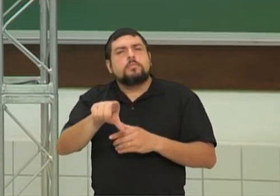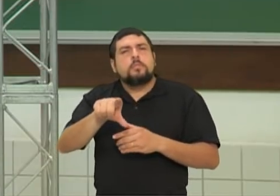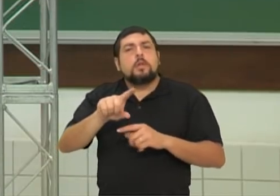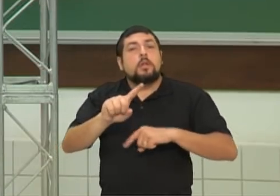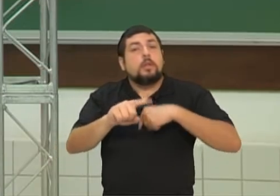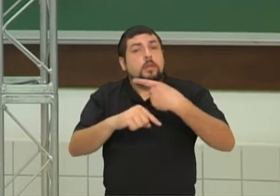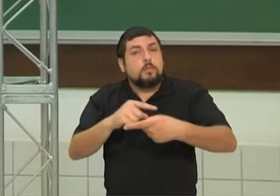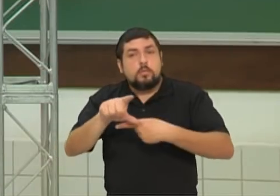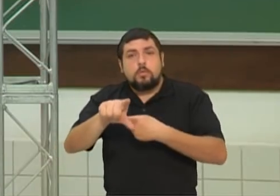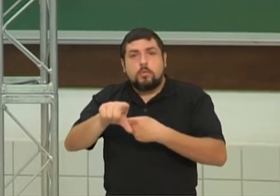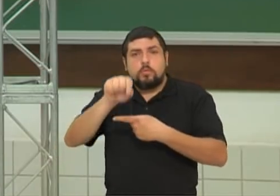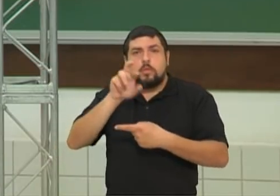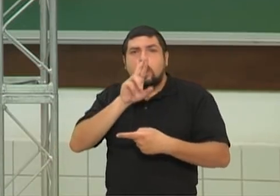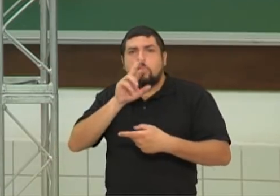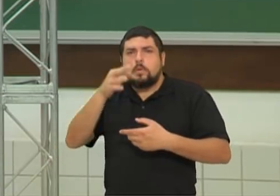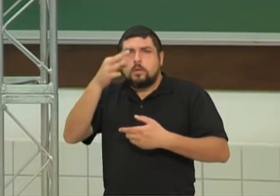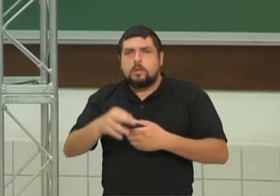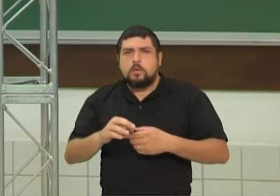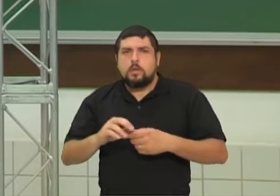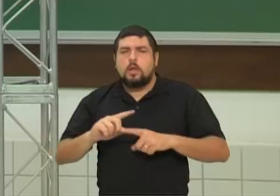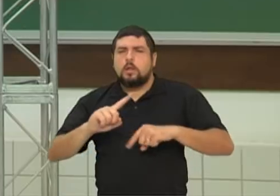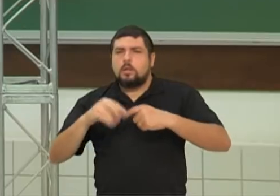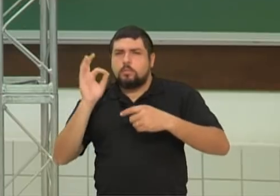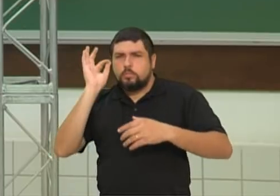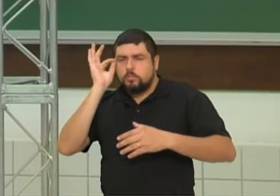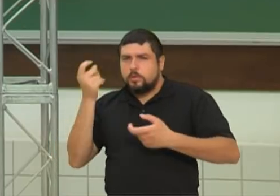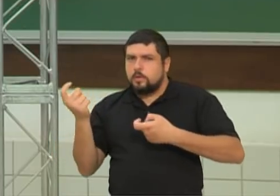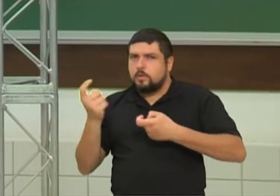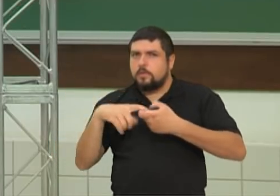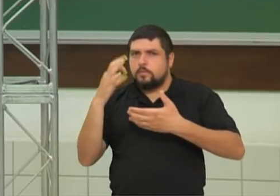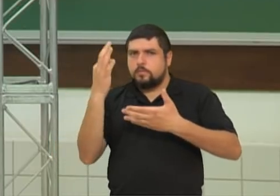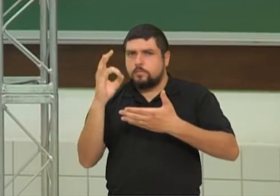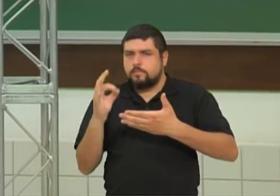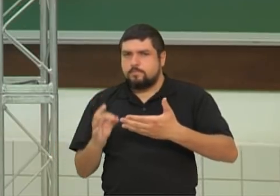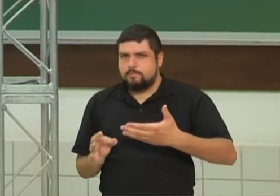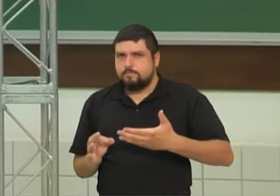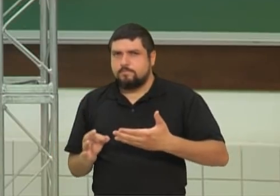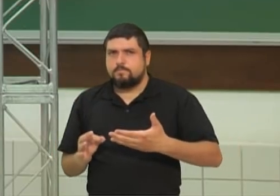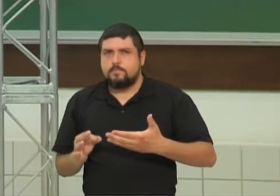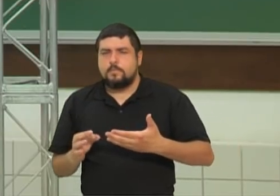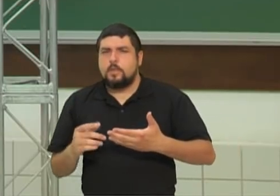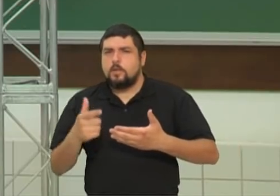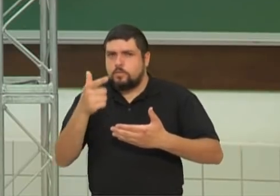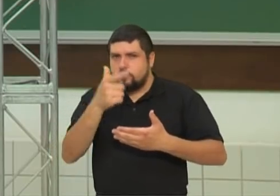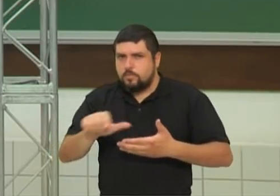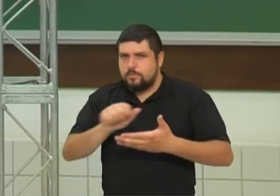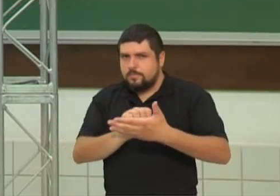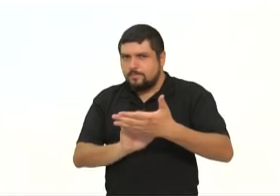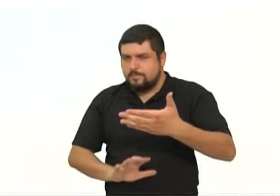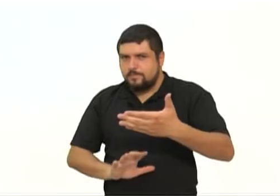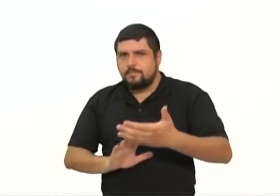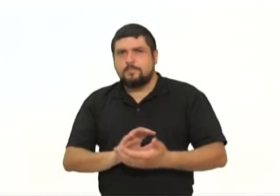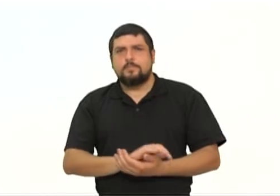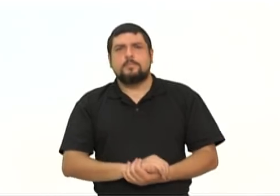resposta certa e, na sequência, voltamos respondendo juntos a mais essa questão.